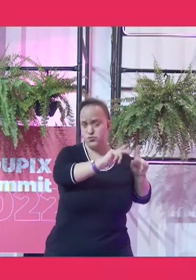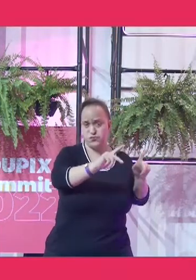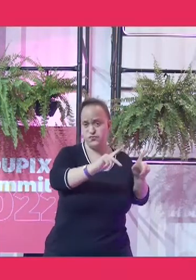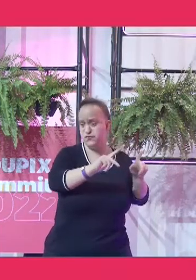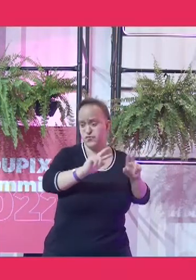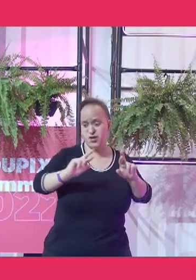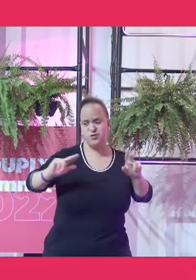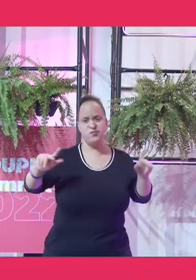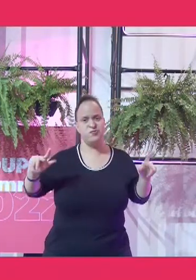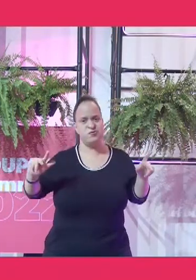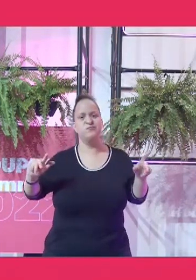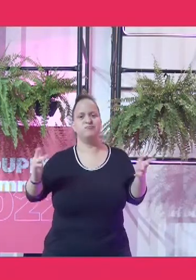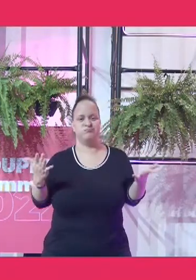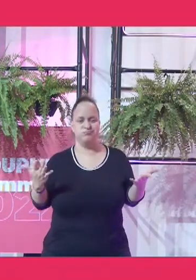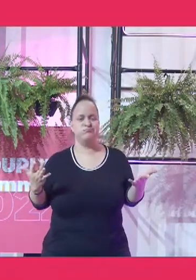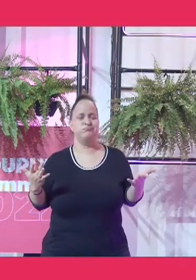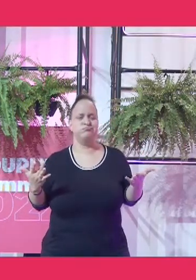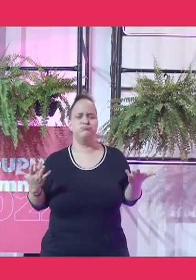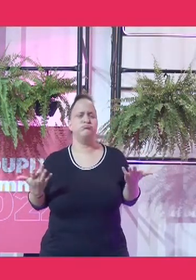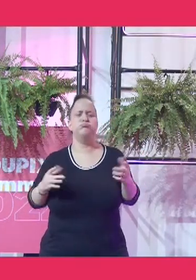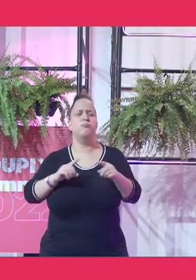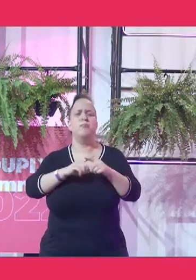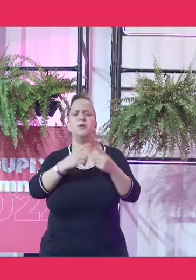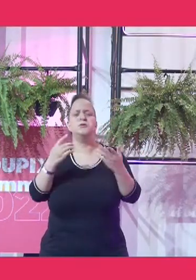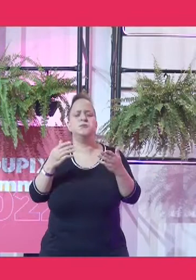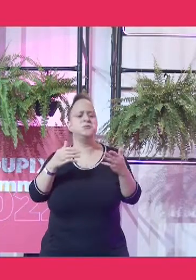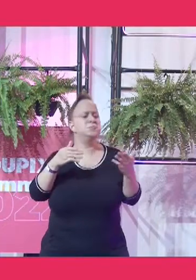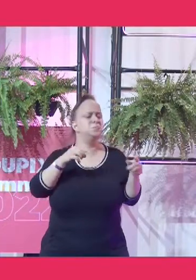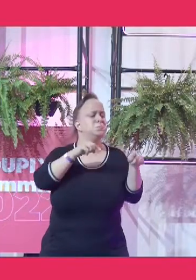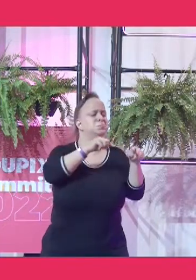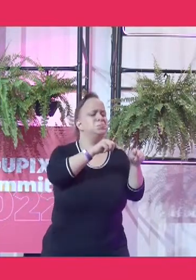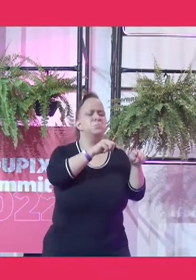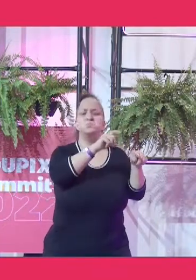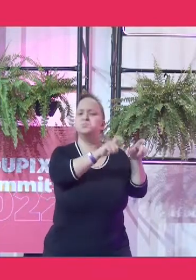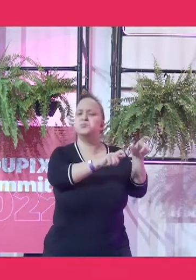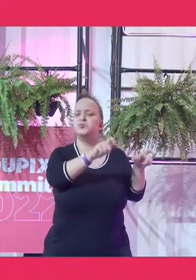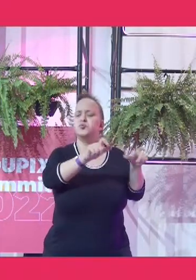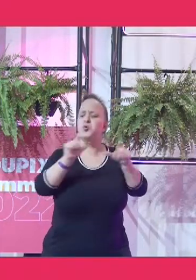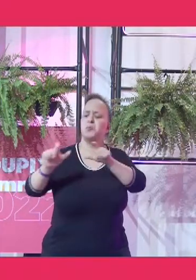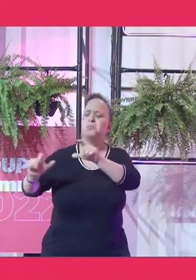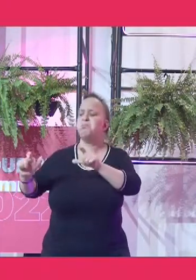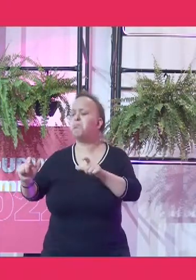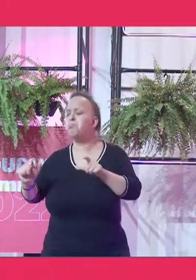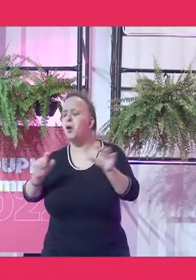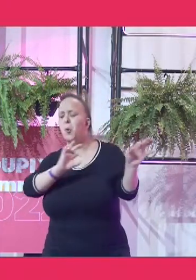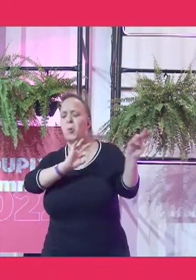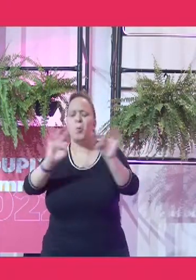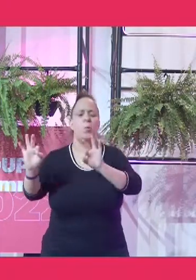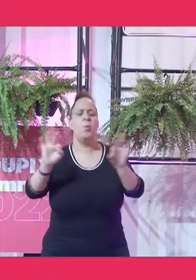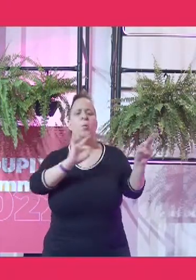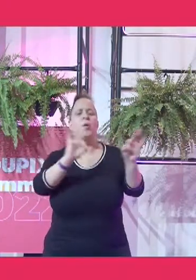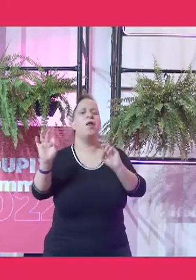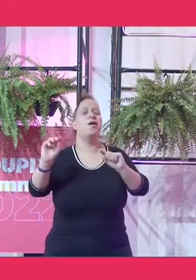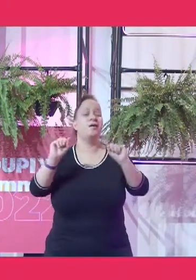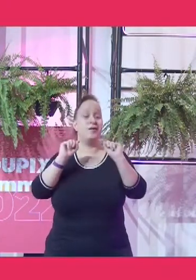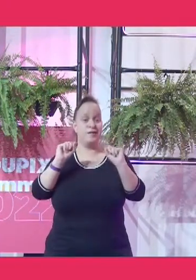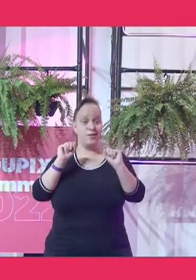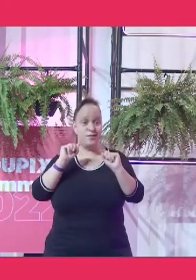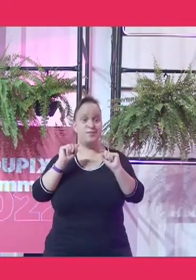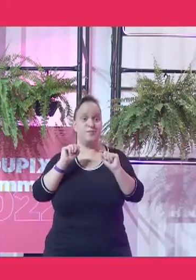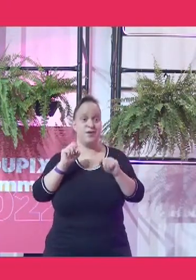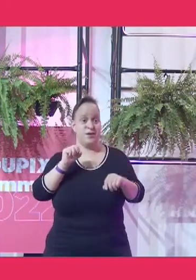é importante a gente saber também quem é o público que a gente está falando, quem é o público que está assistindo o seu vídeo. Né? E aí, quando a gente pega